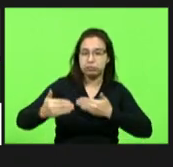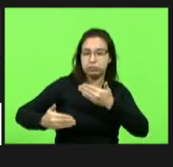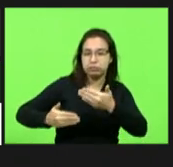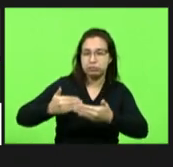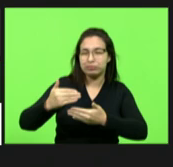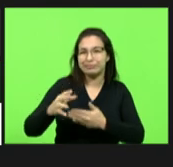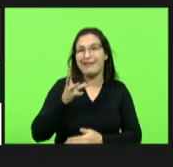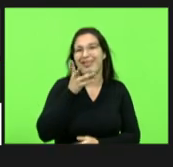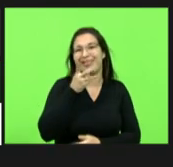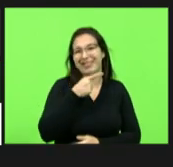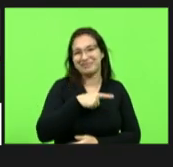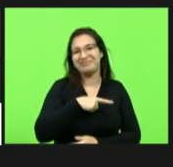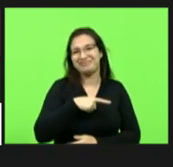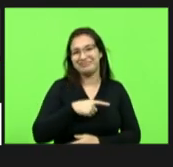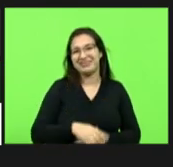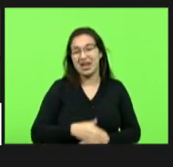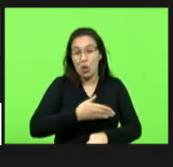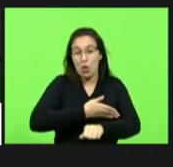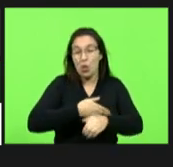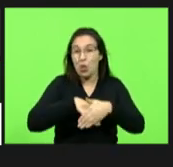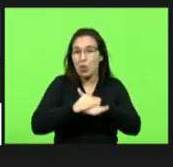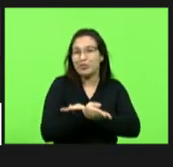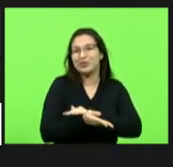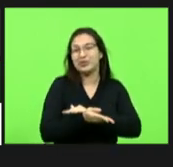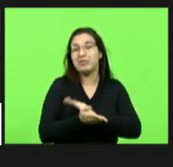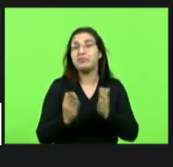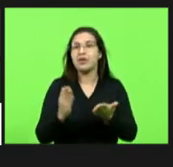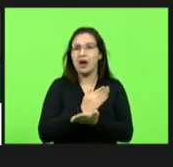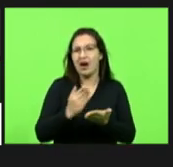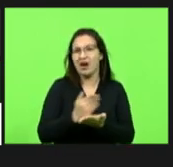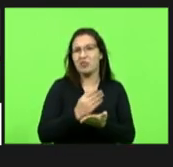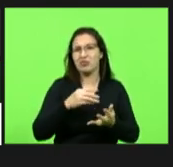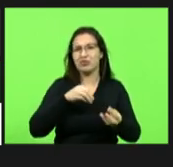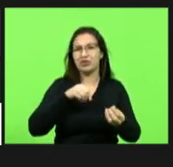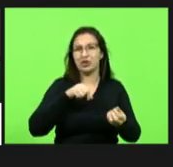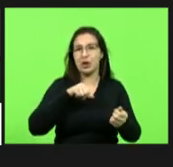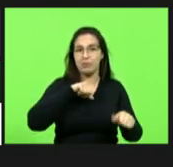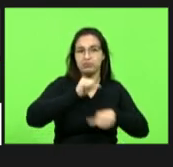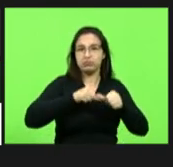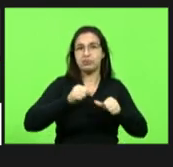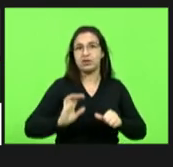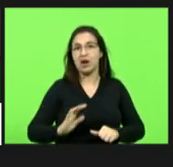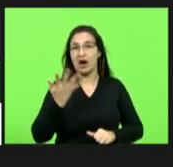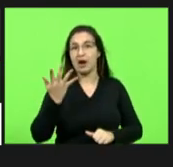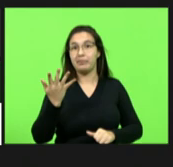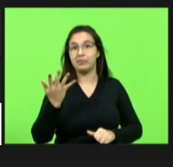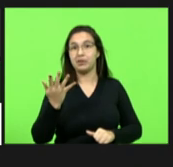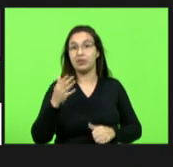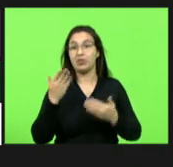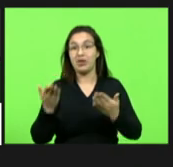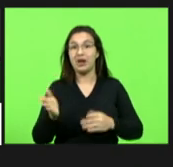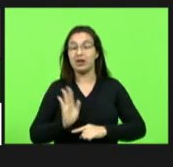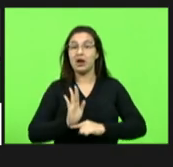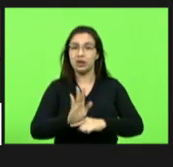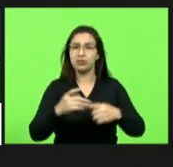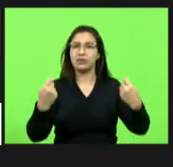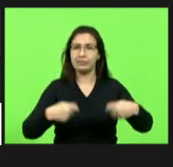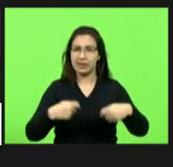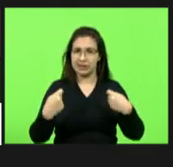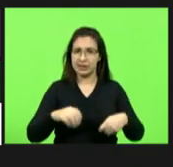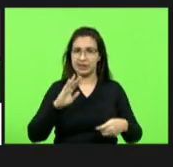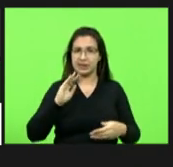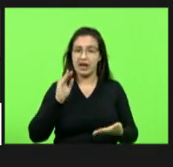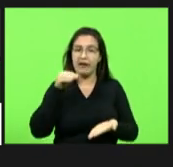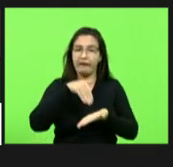nem todos conseguem passar por esse processo de transição sem ajuda. E o que eu desejo é que cheguemos à conclusão, ao final